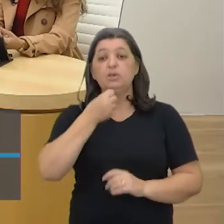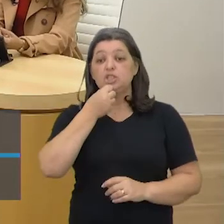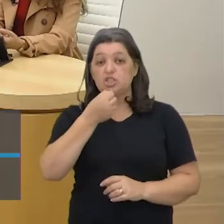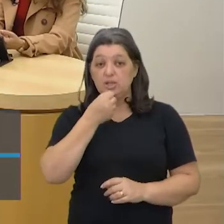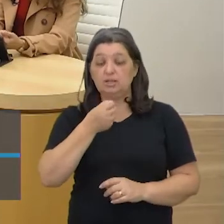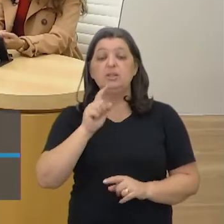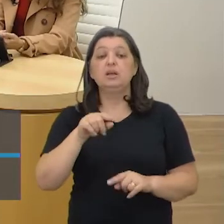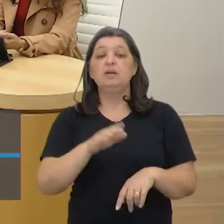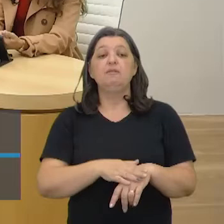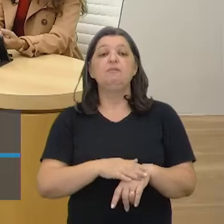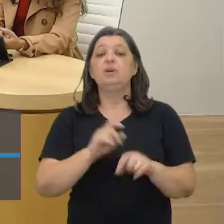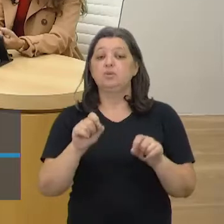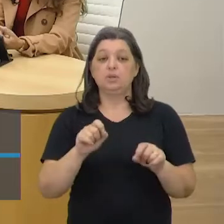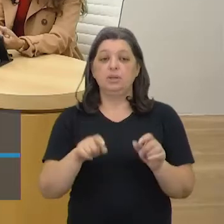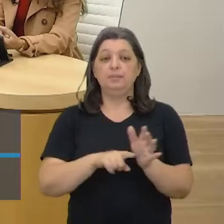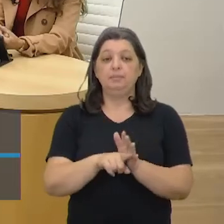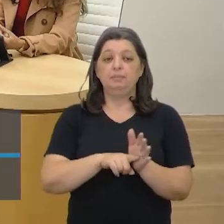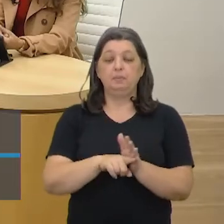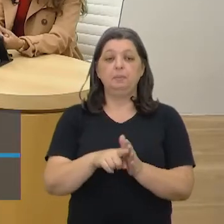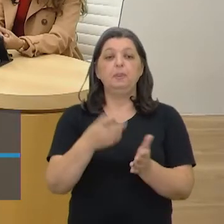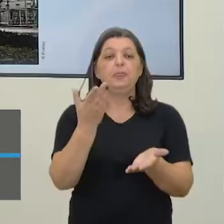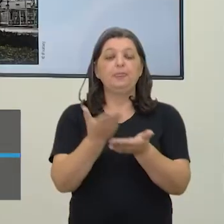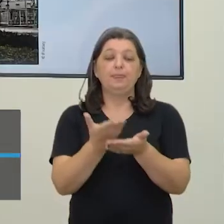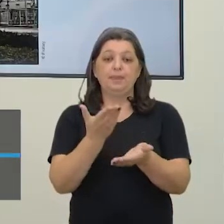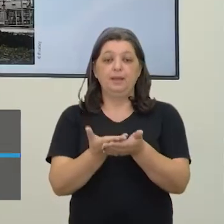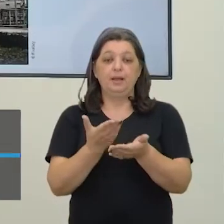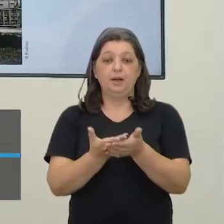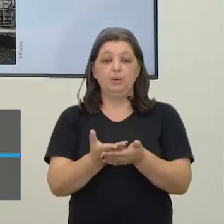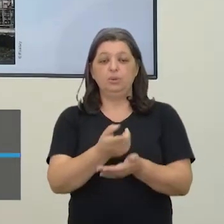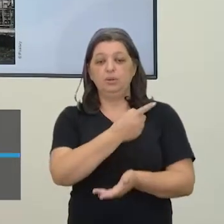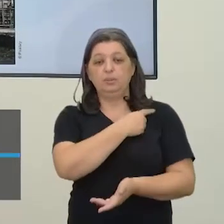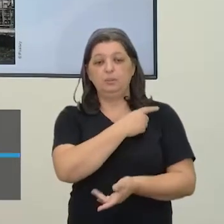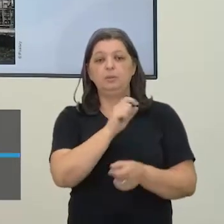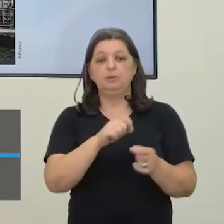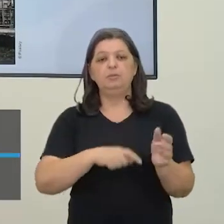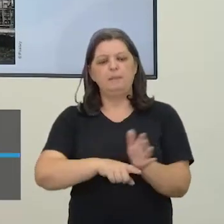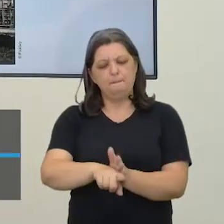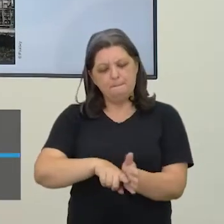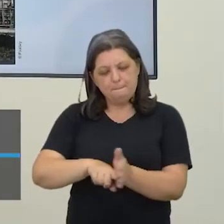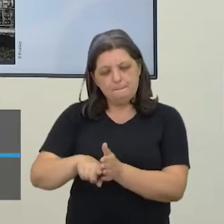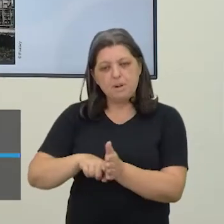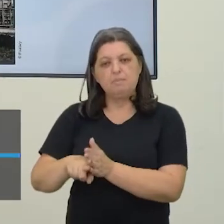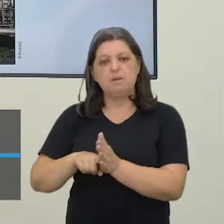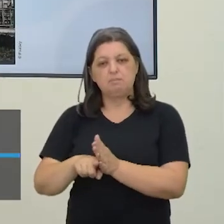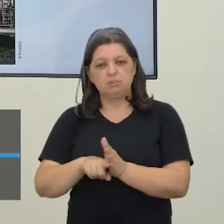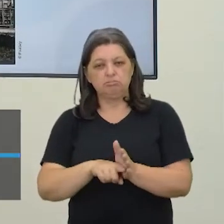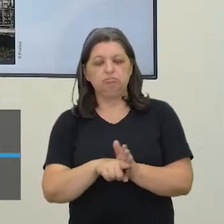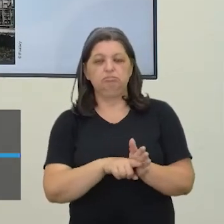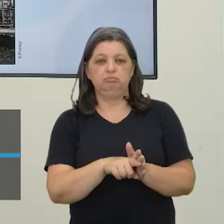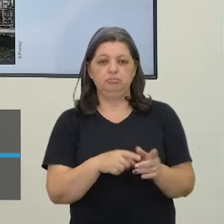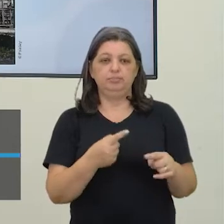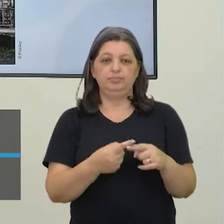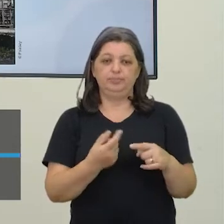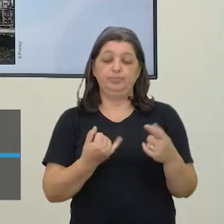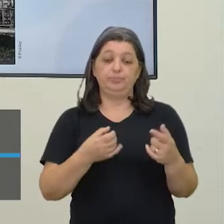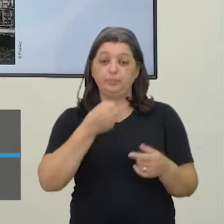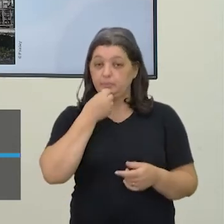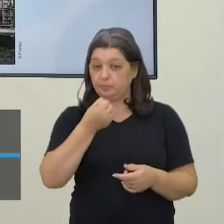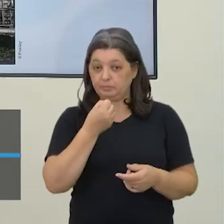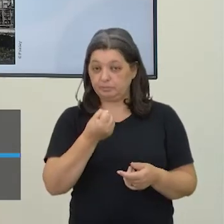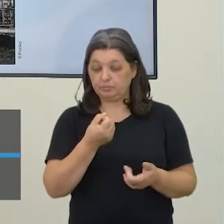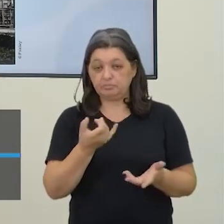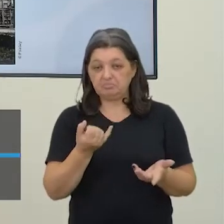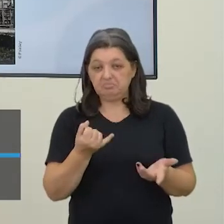isso que eu falei, vá lá na aula da primeira série para discutir o papel do jornalista, de investigar, correr atrás. Porque assim, se os jornalistas não